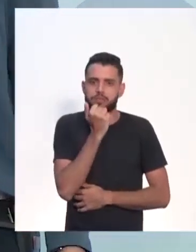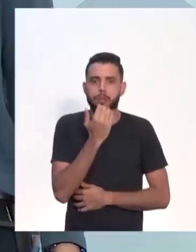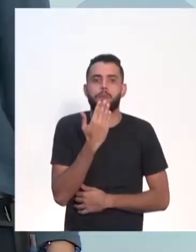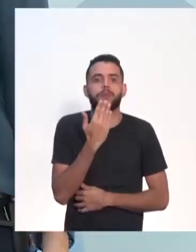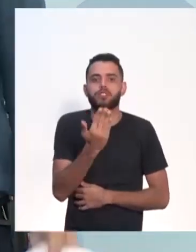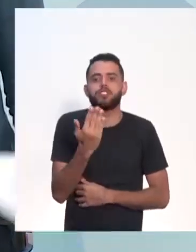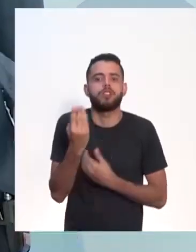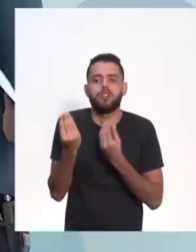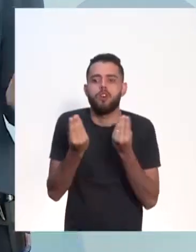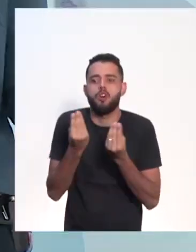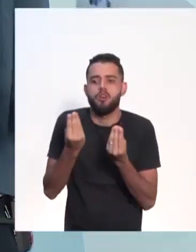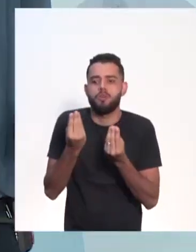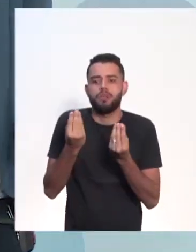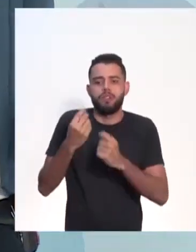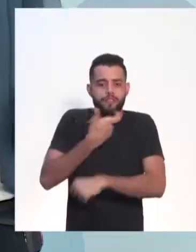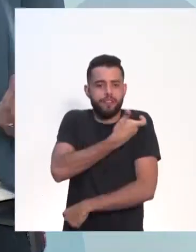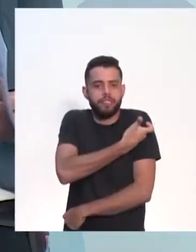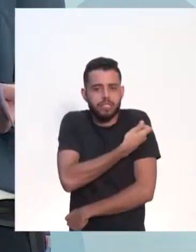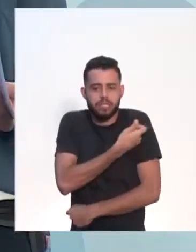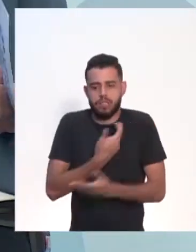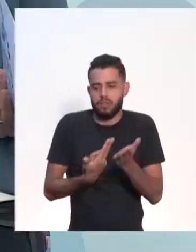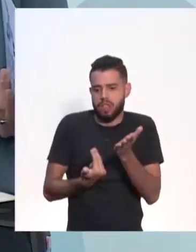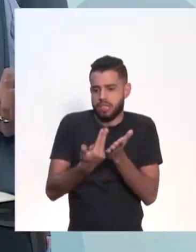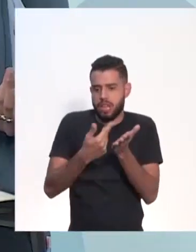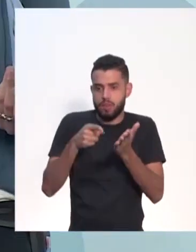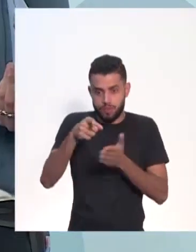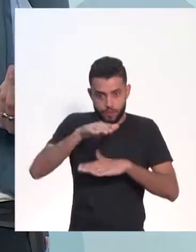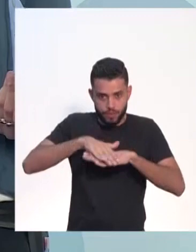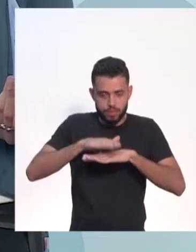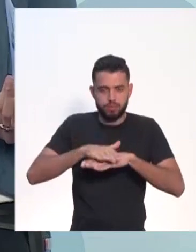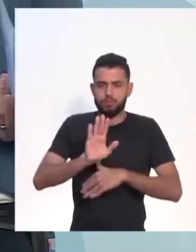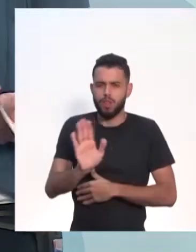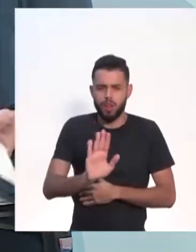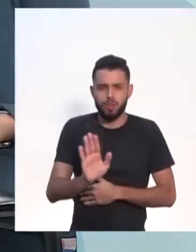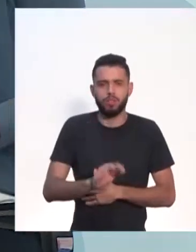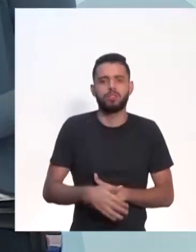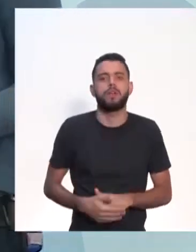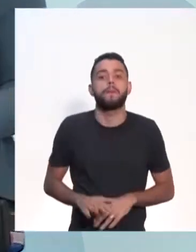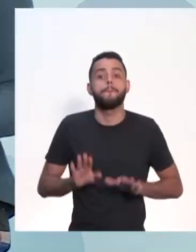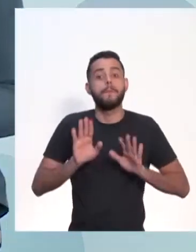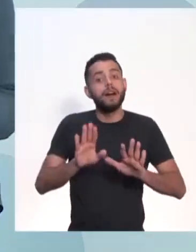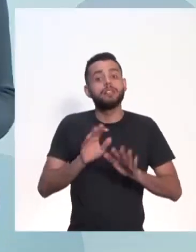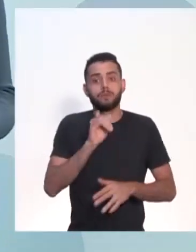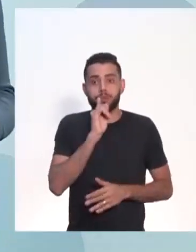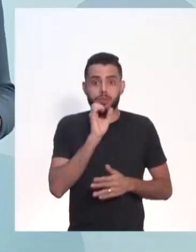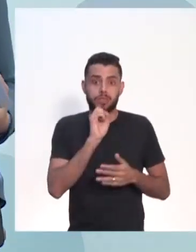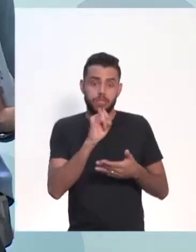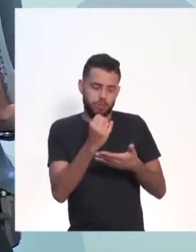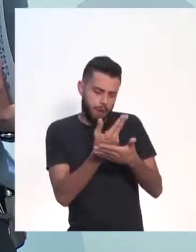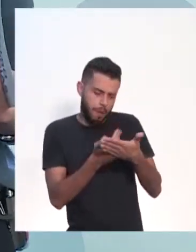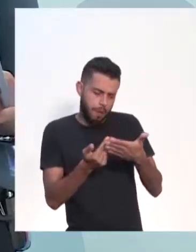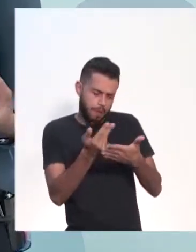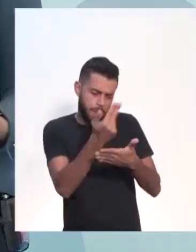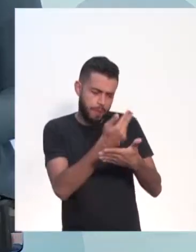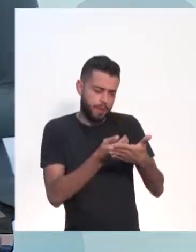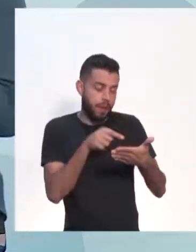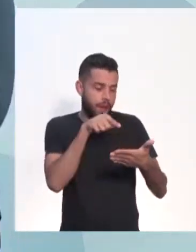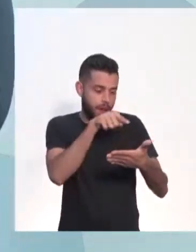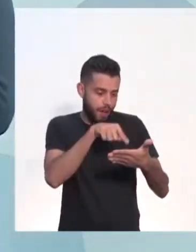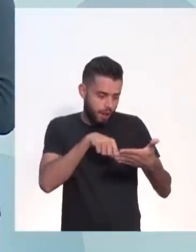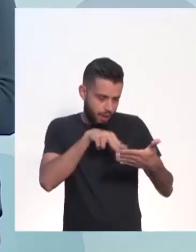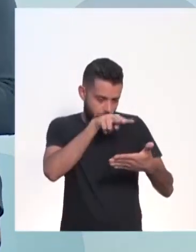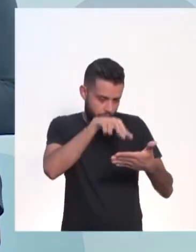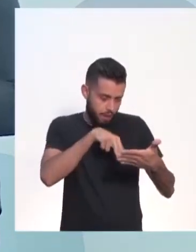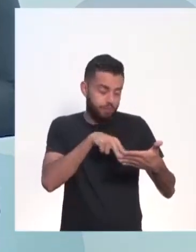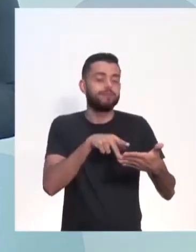a vacina é feita e como ela auxilia o sistema imunológico. Mas, se o desenho auxiliar vocês a entenderem os conceitos que